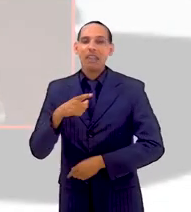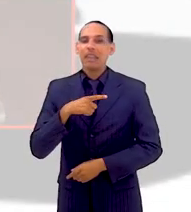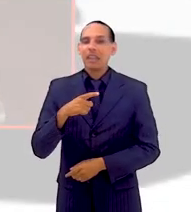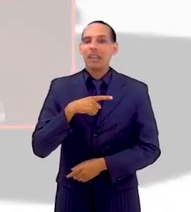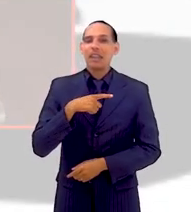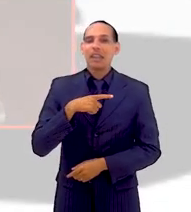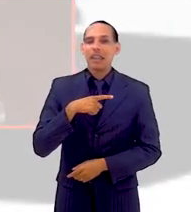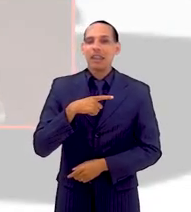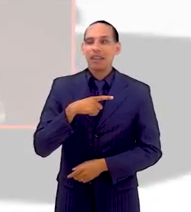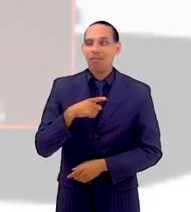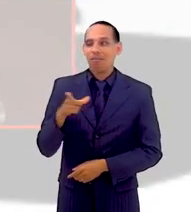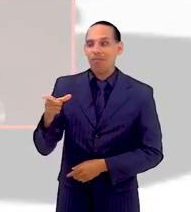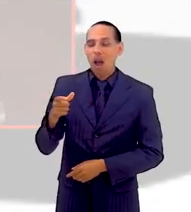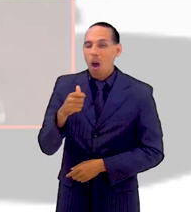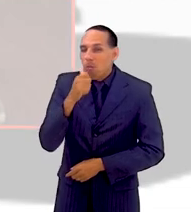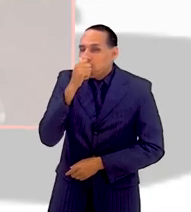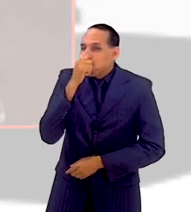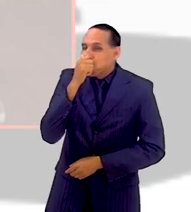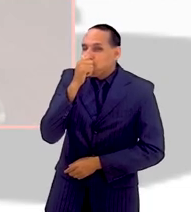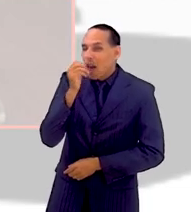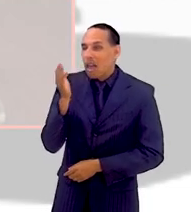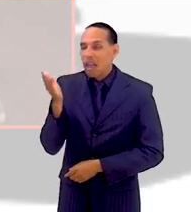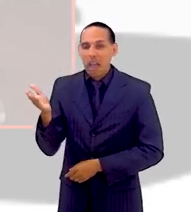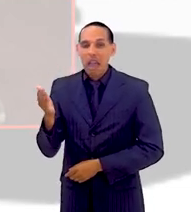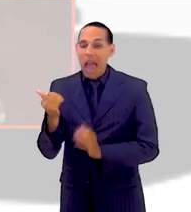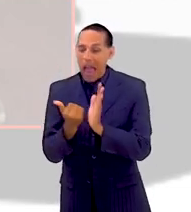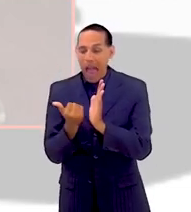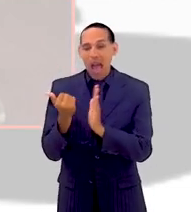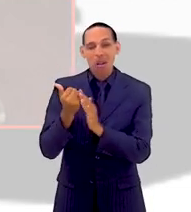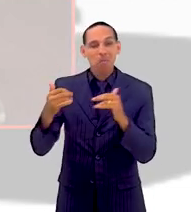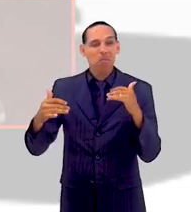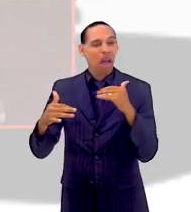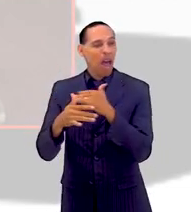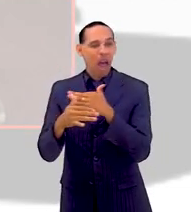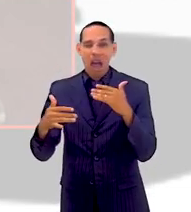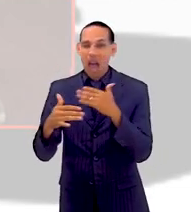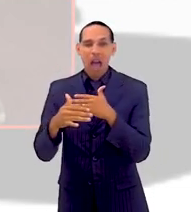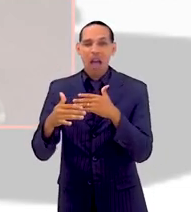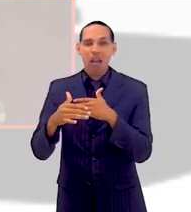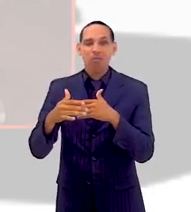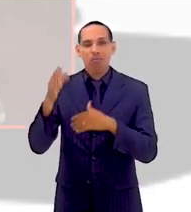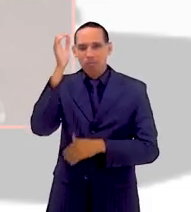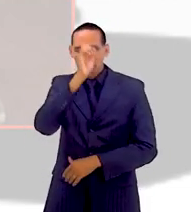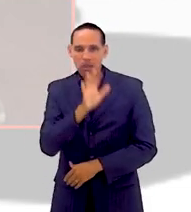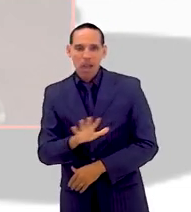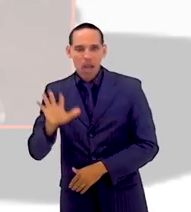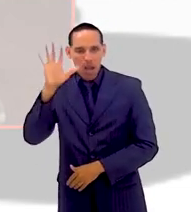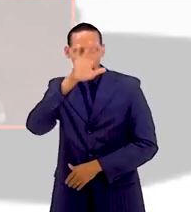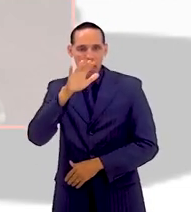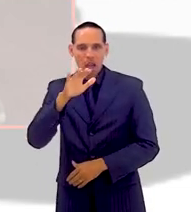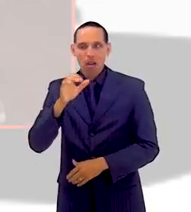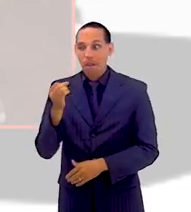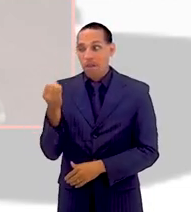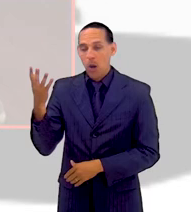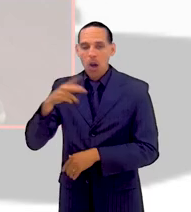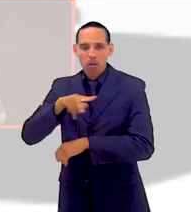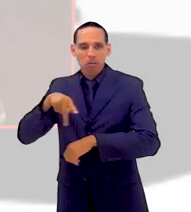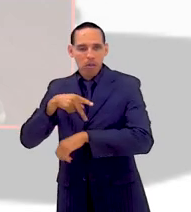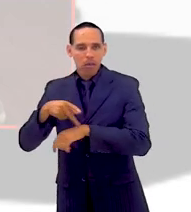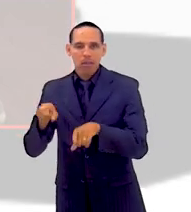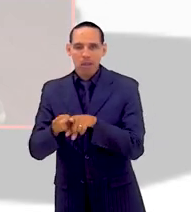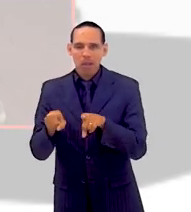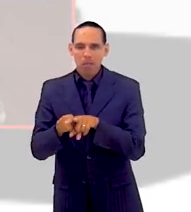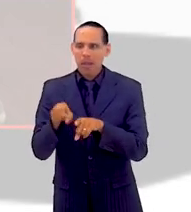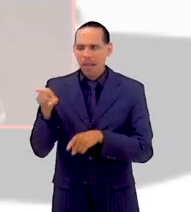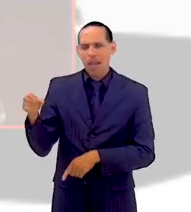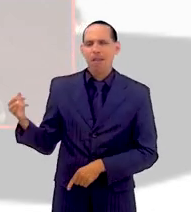de capitais, mas não é um aeroporto que se destina a aumento de tráfego nacional e internacional. Ele é uma